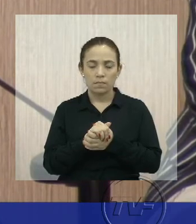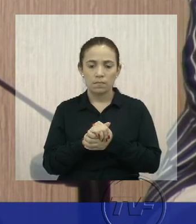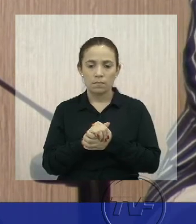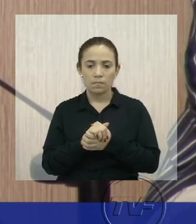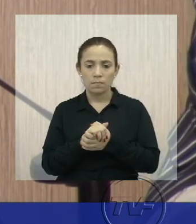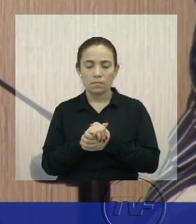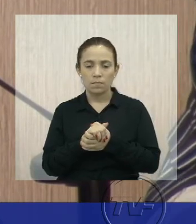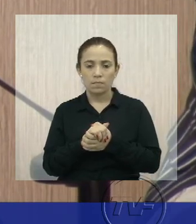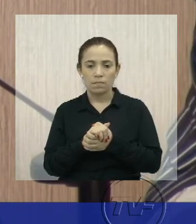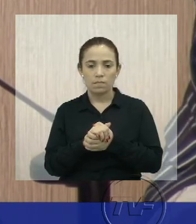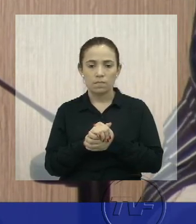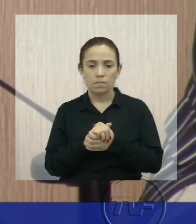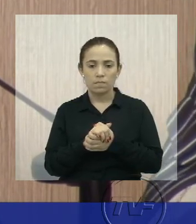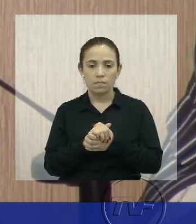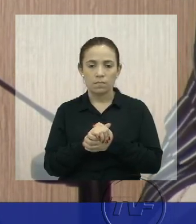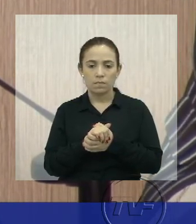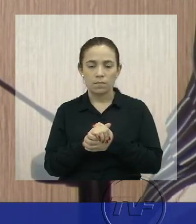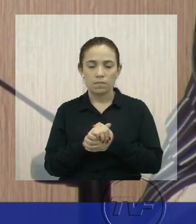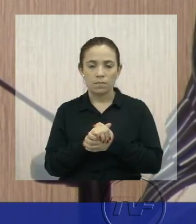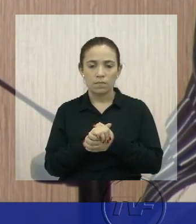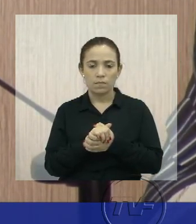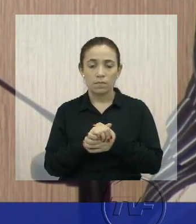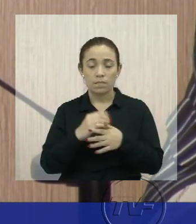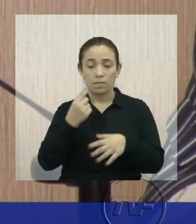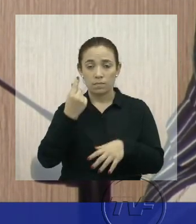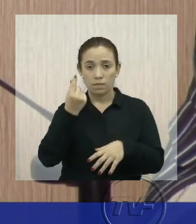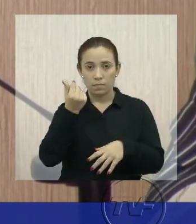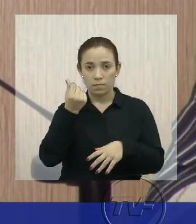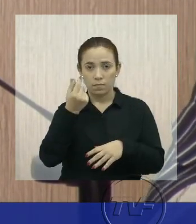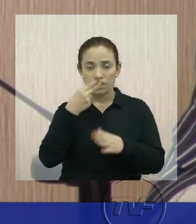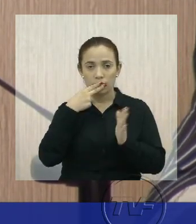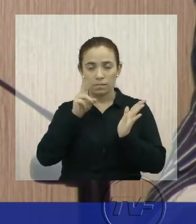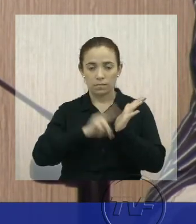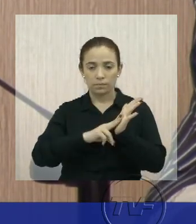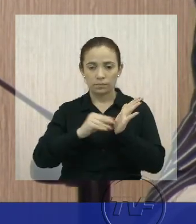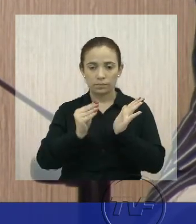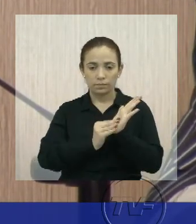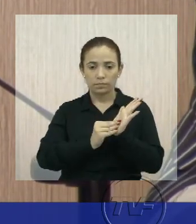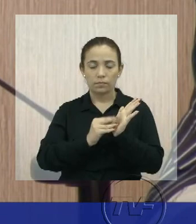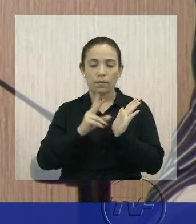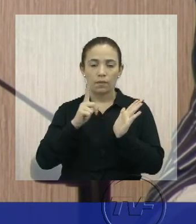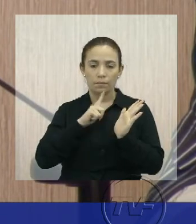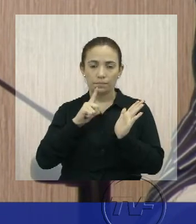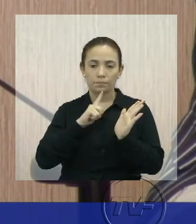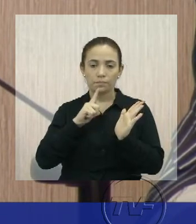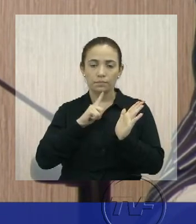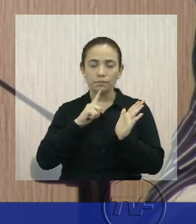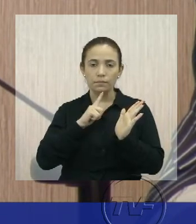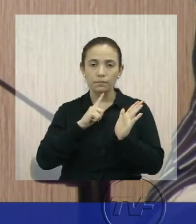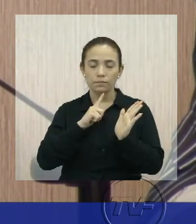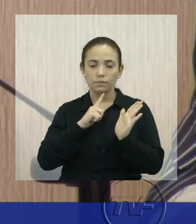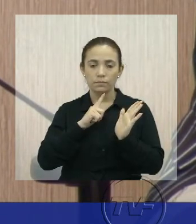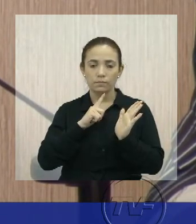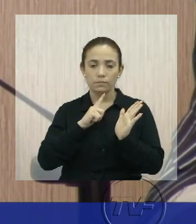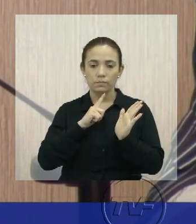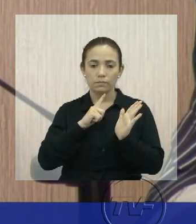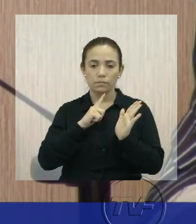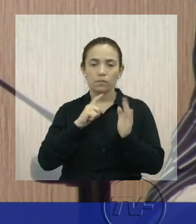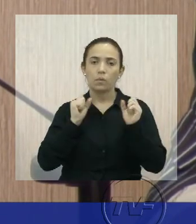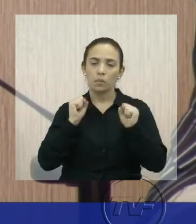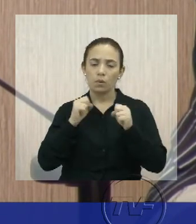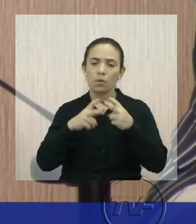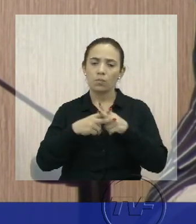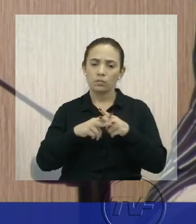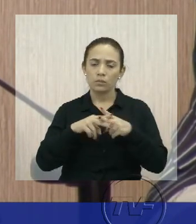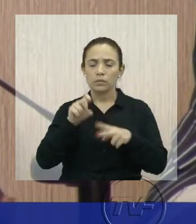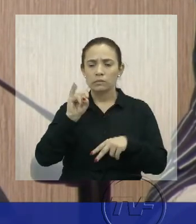Queria lembrar também que o valor que está lá no Código de Multas, ele tem as atenuantes, uma das atenuantes é consertar, mesmo